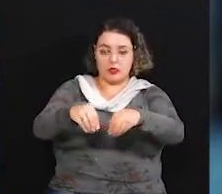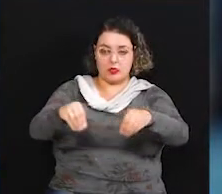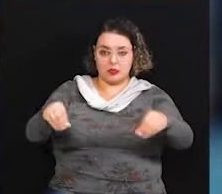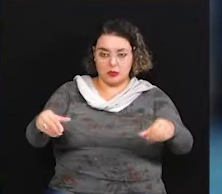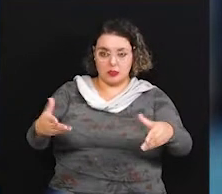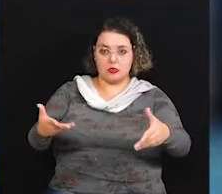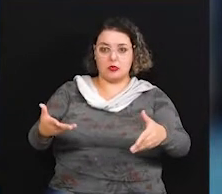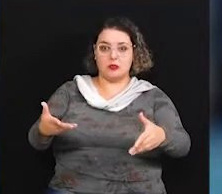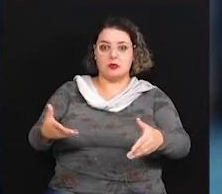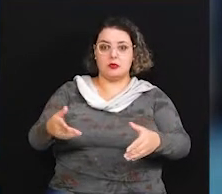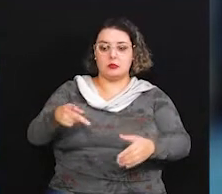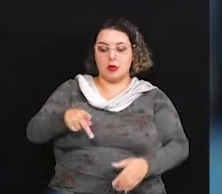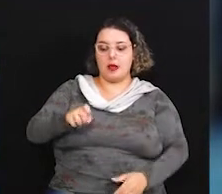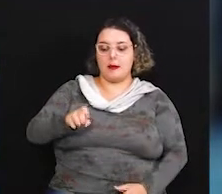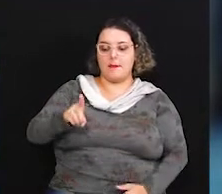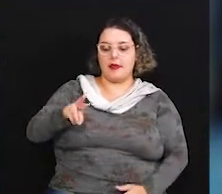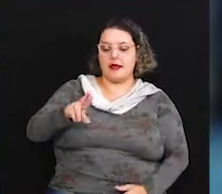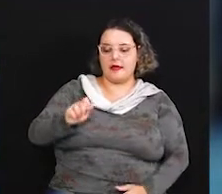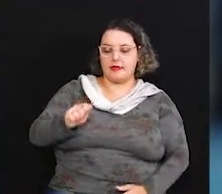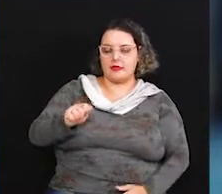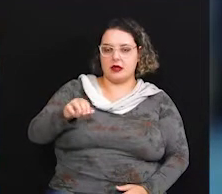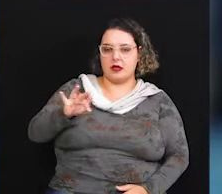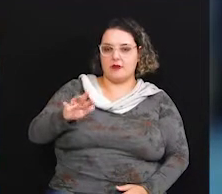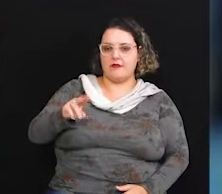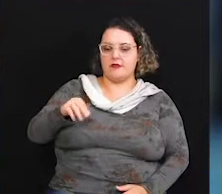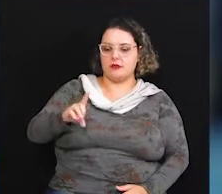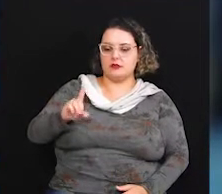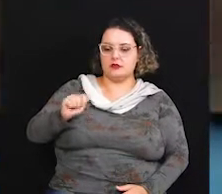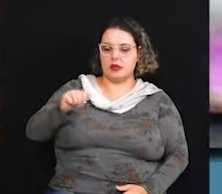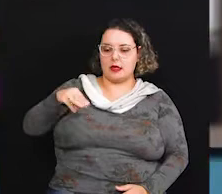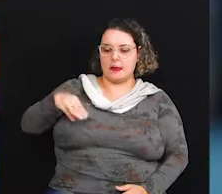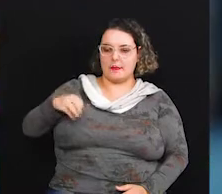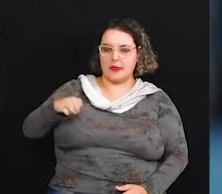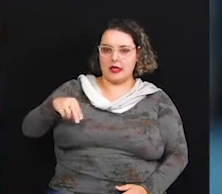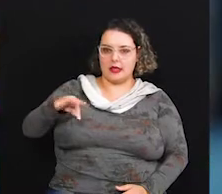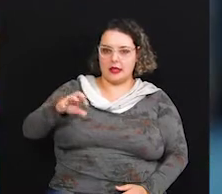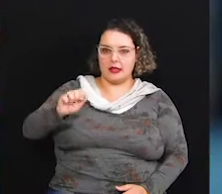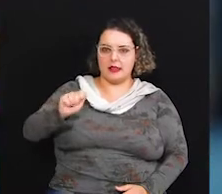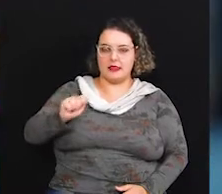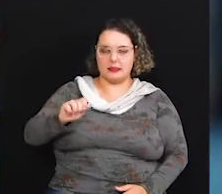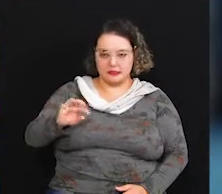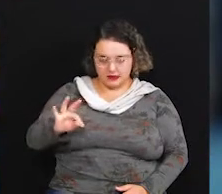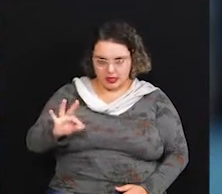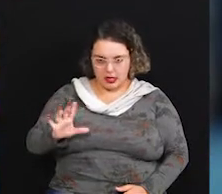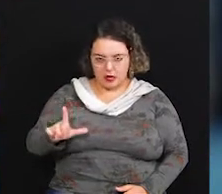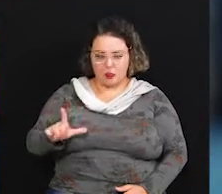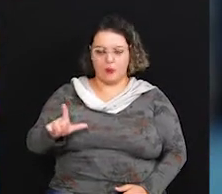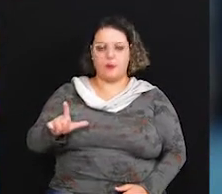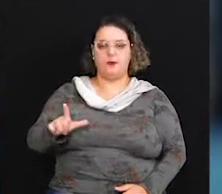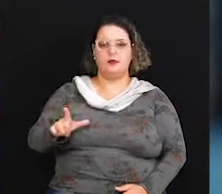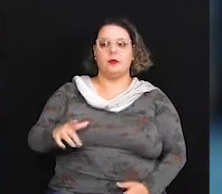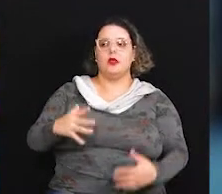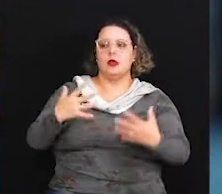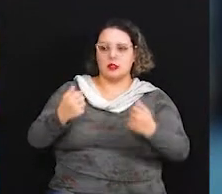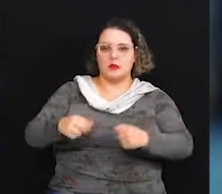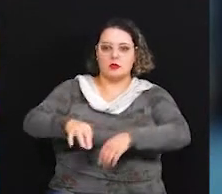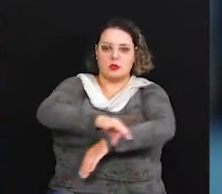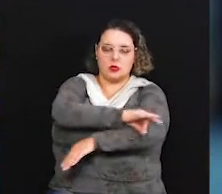colocamos a pedra fundamental e depois começamos a construção, ganhamos o projeto arquitetônico da creche